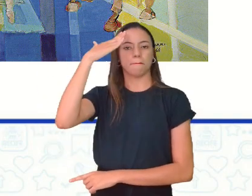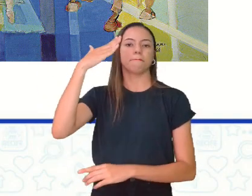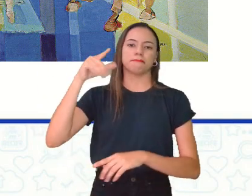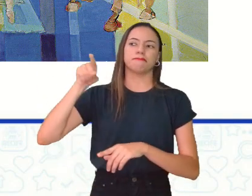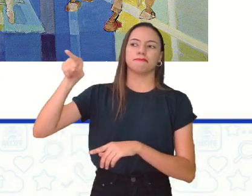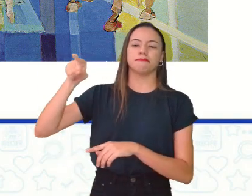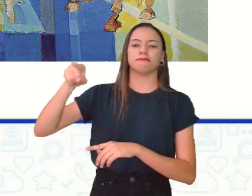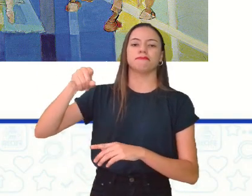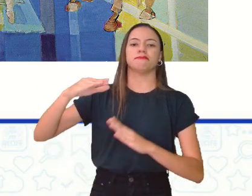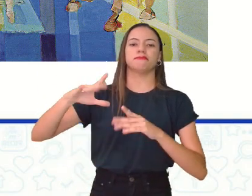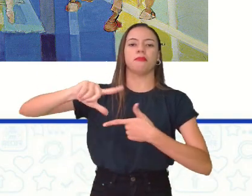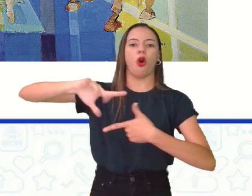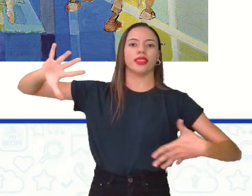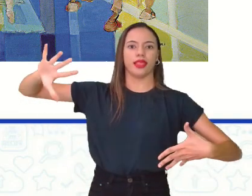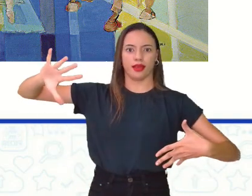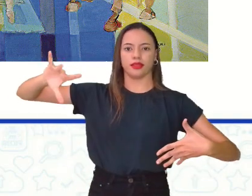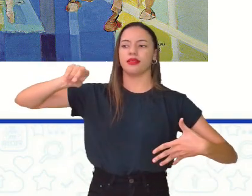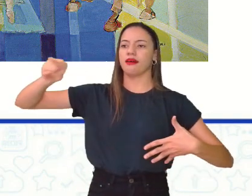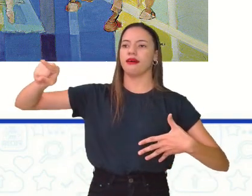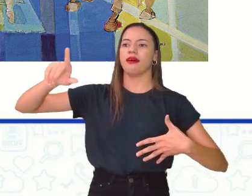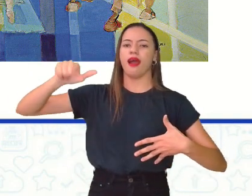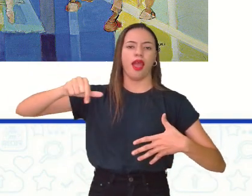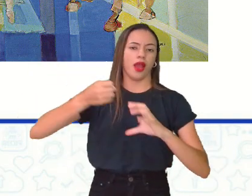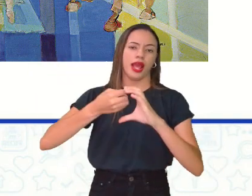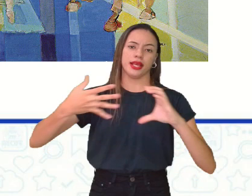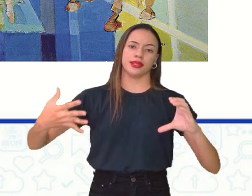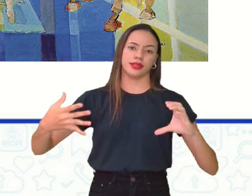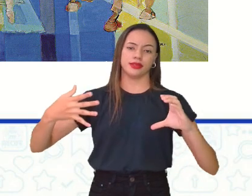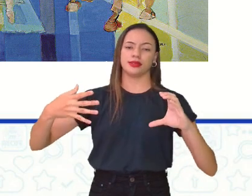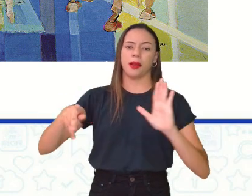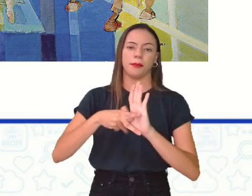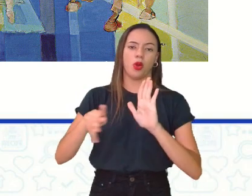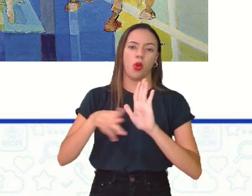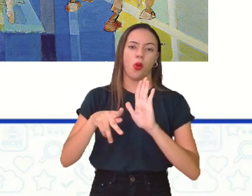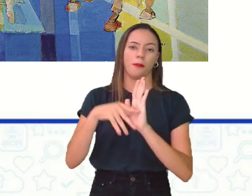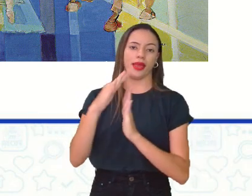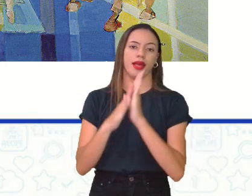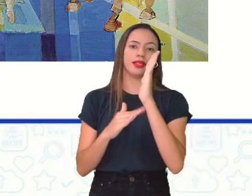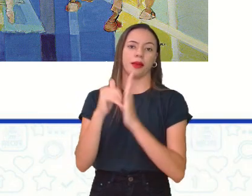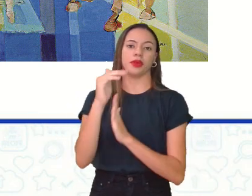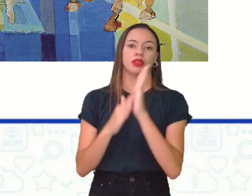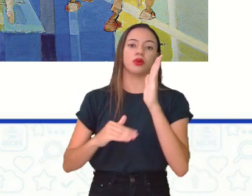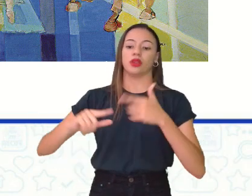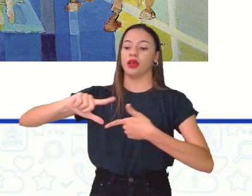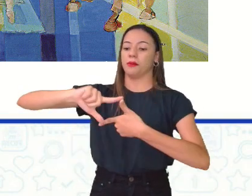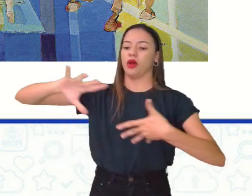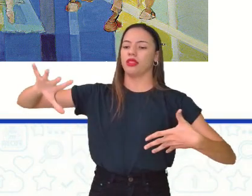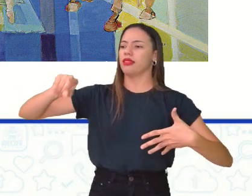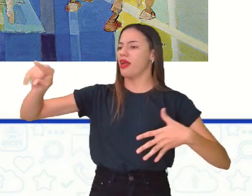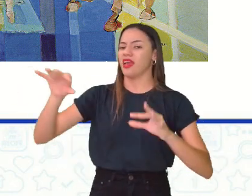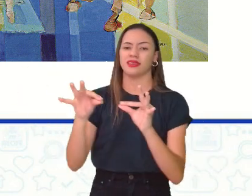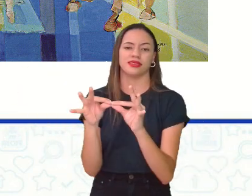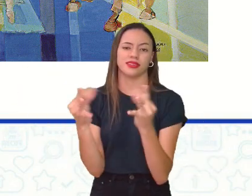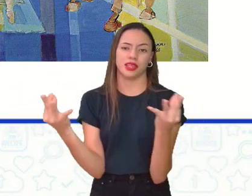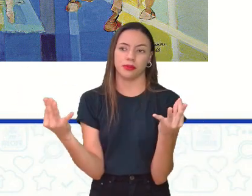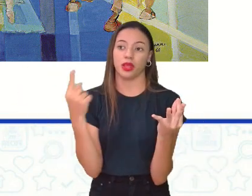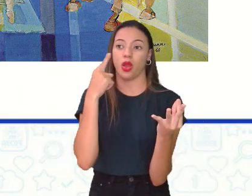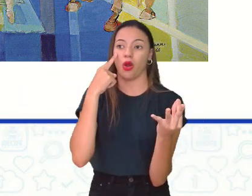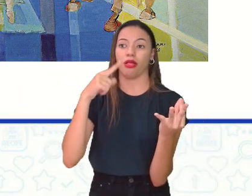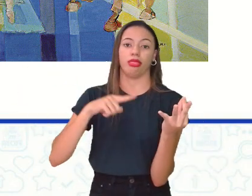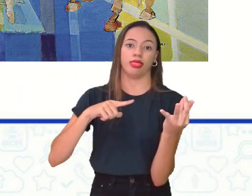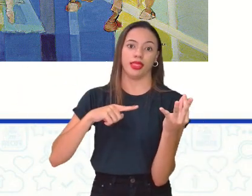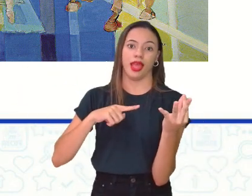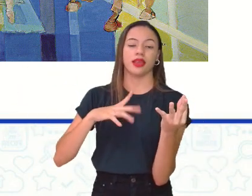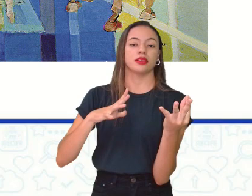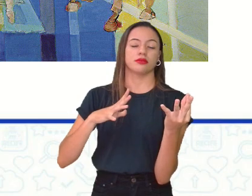ele simplificou. Essa é uma característica da arte moderna. Ele simplificou. Ele colocou apenas a figura do